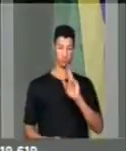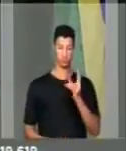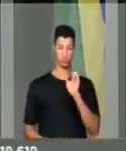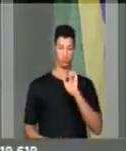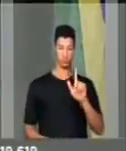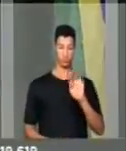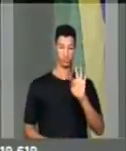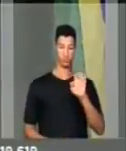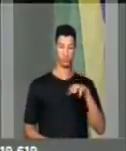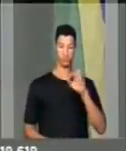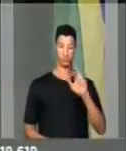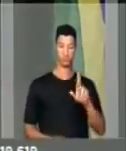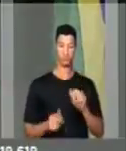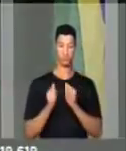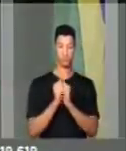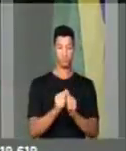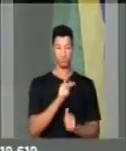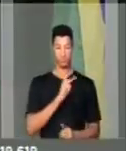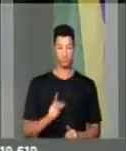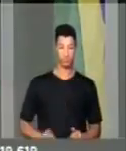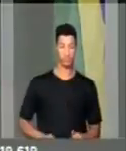Temer,